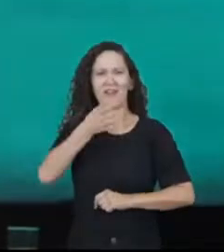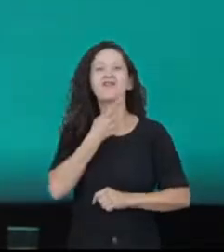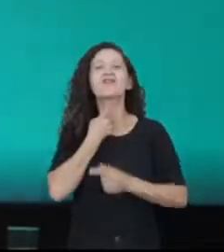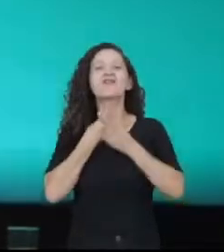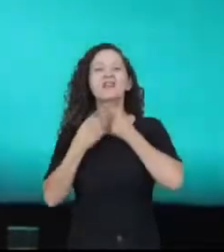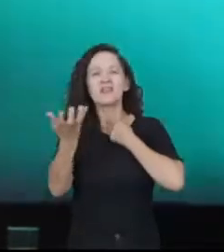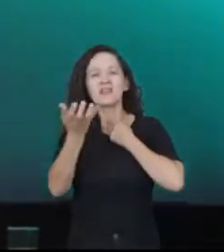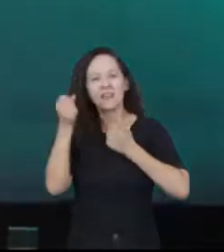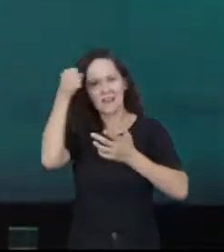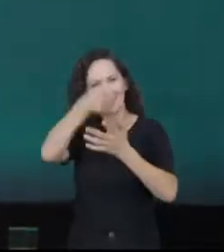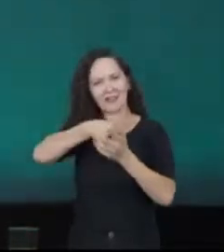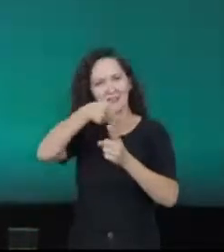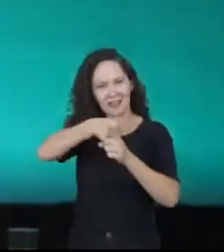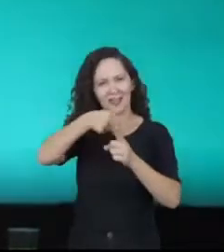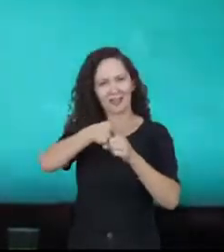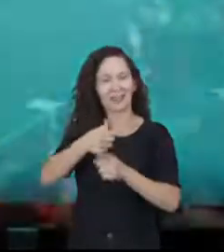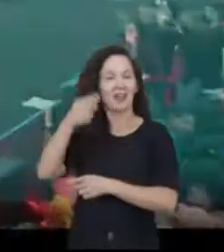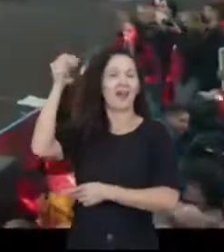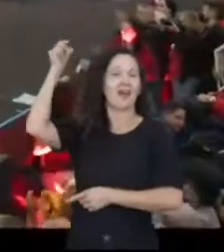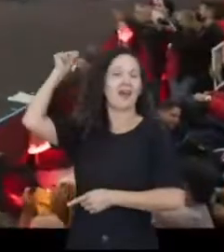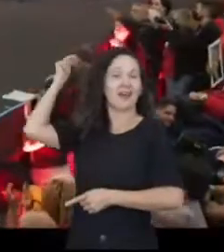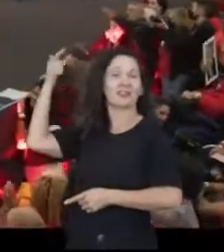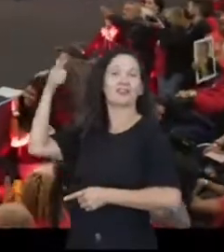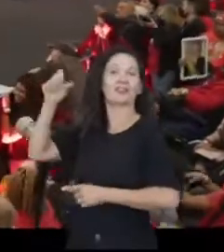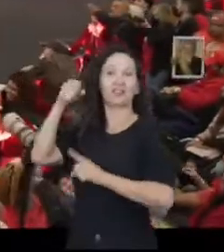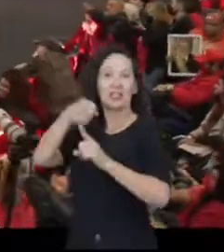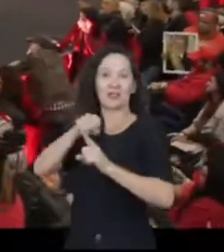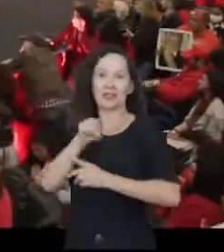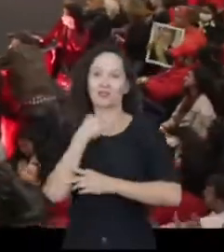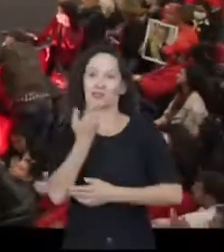aqueles que lutaram no nosso governo.